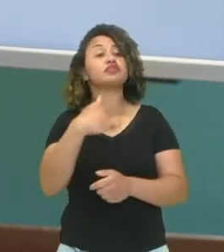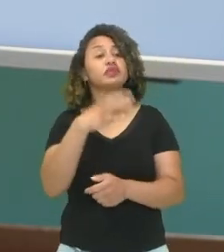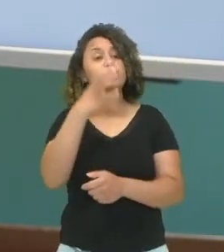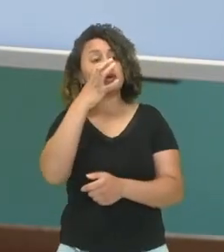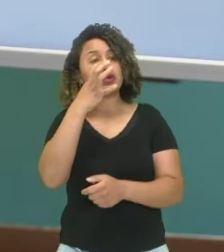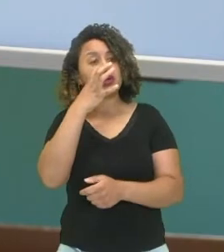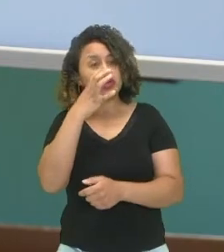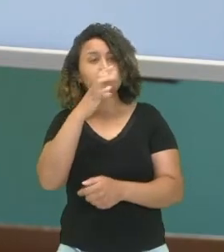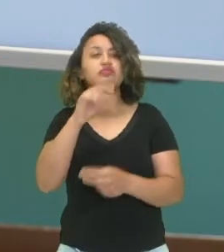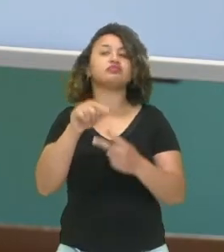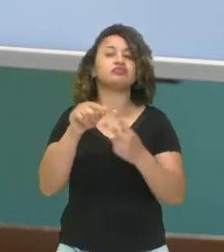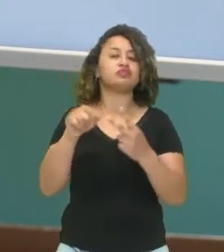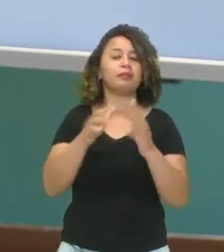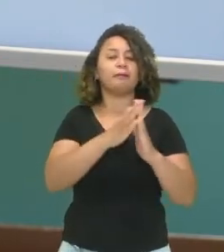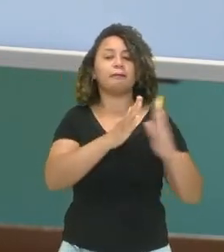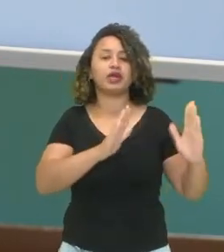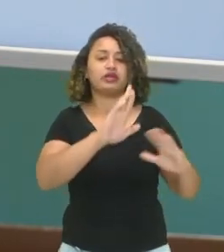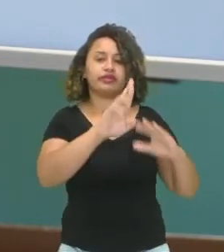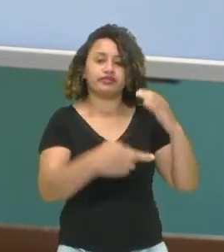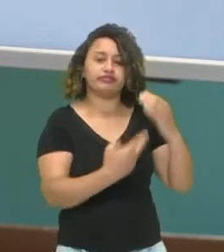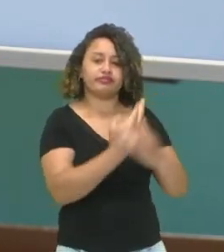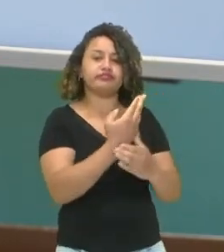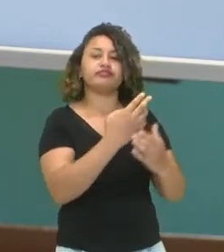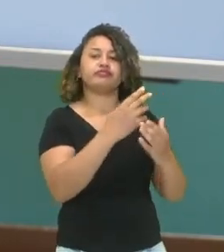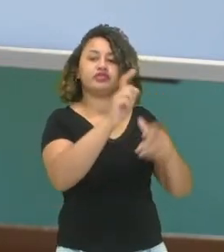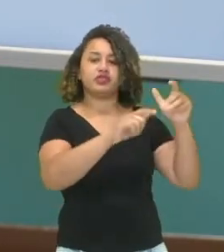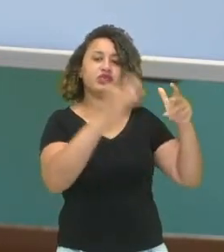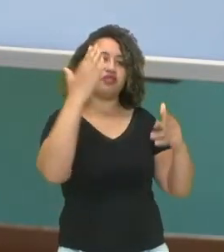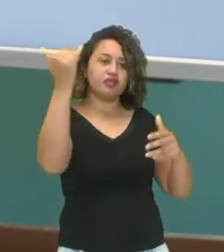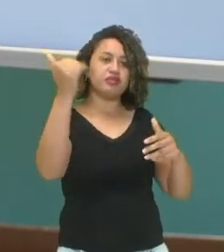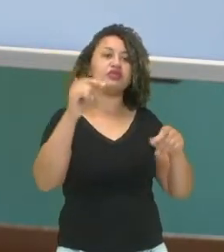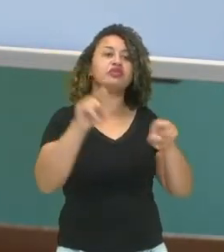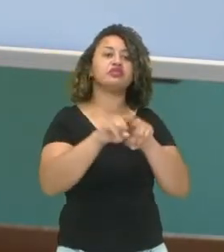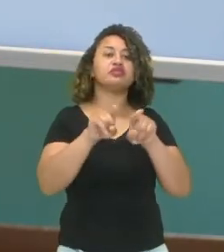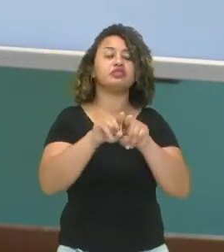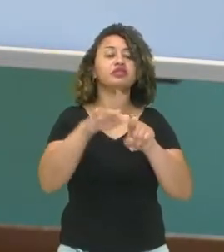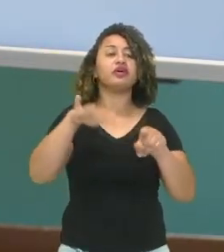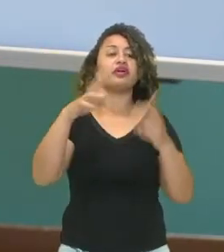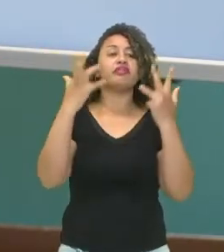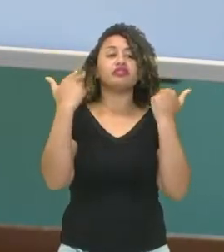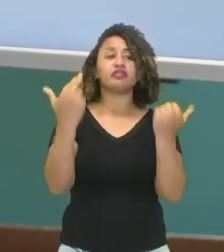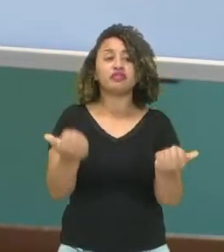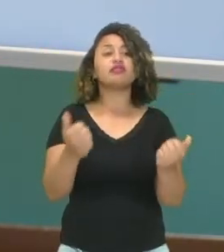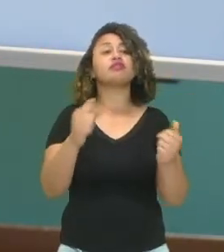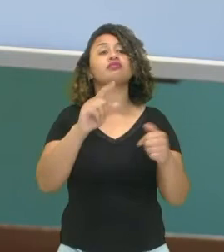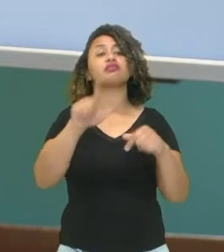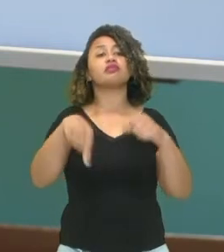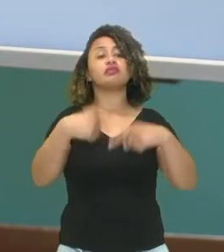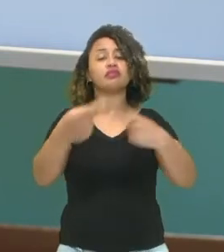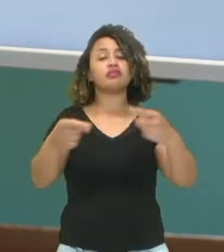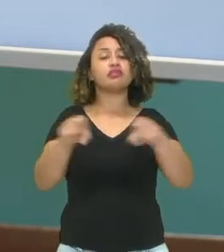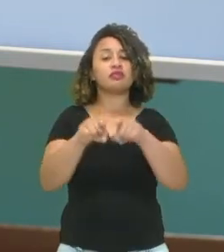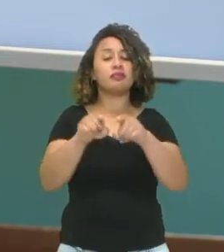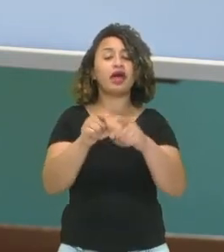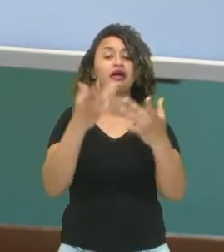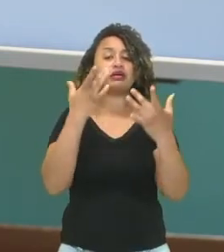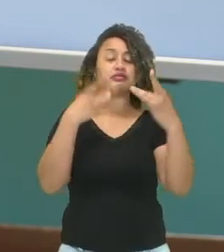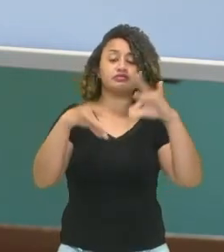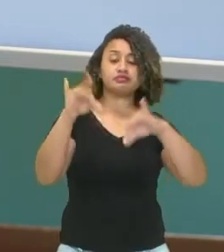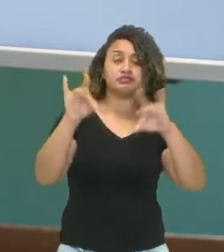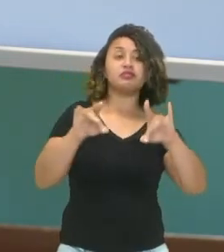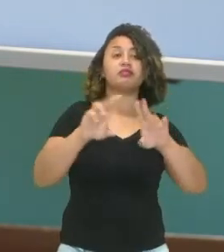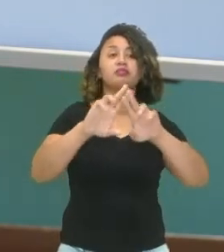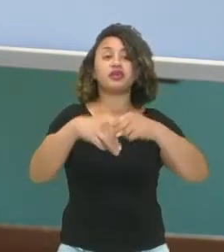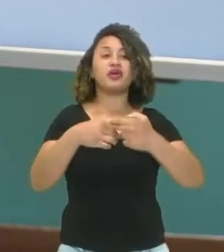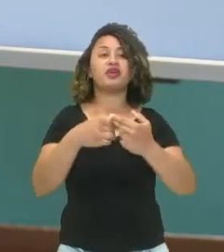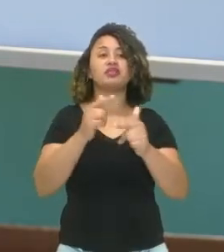Donatello e Michelangelo, da Renascença. A princípio apreciava os aspectos naturalísticos e no segundo a dramaticidade. Devido à miopia,